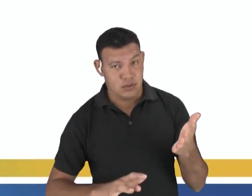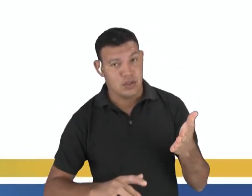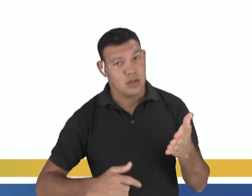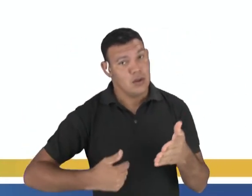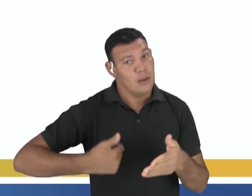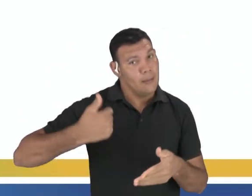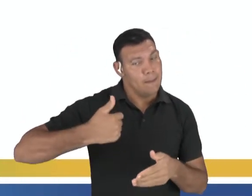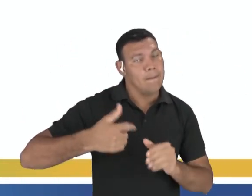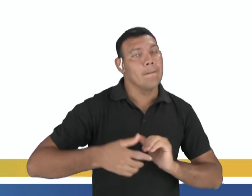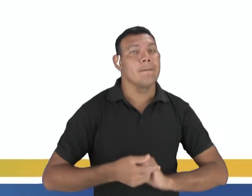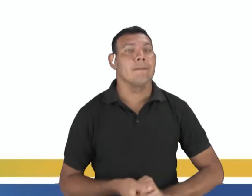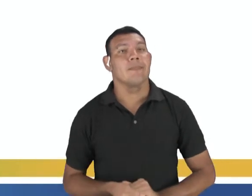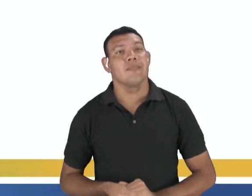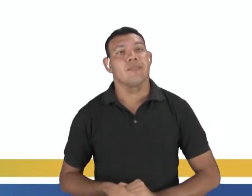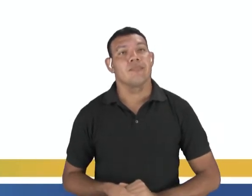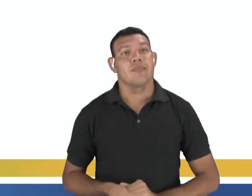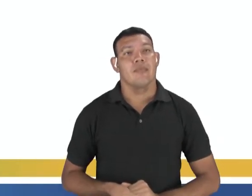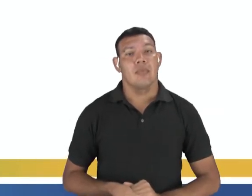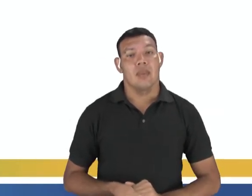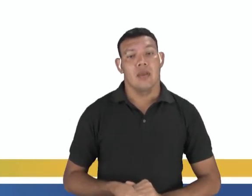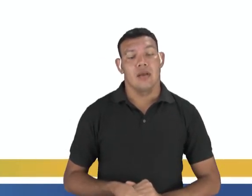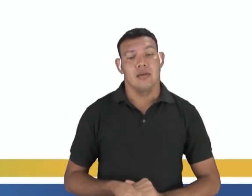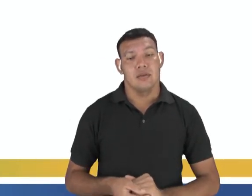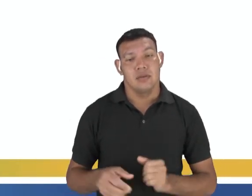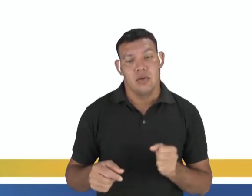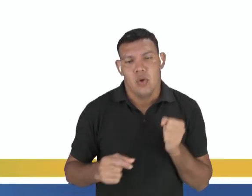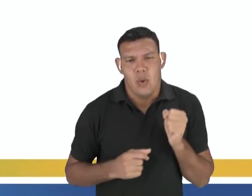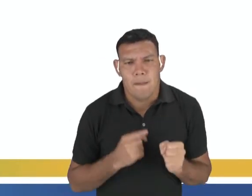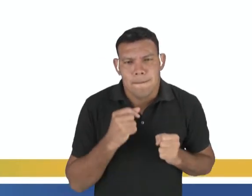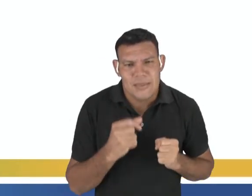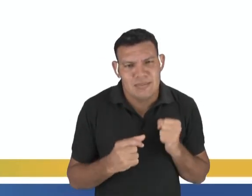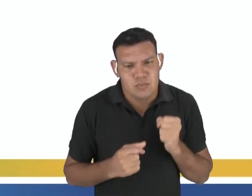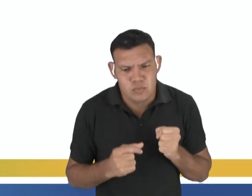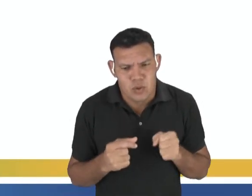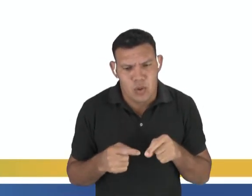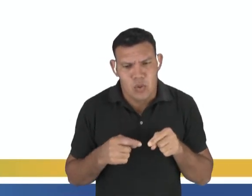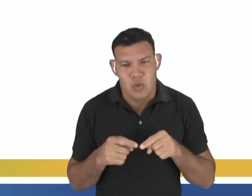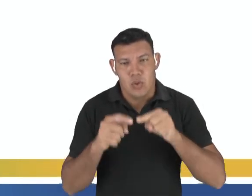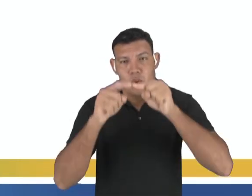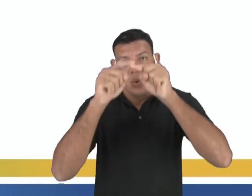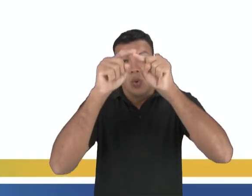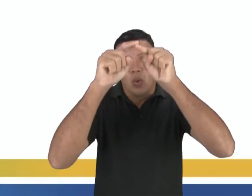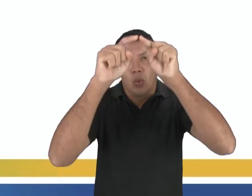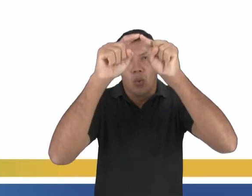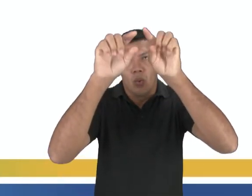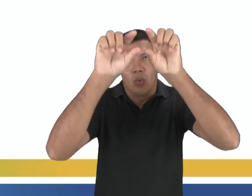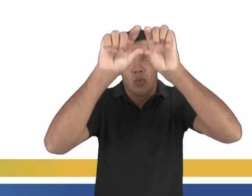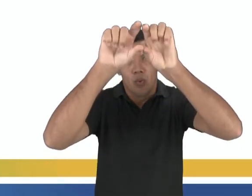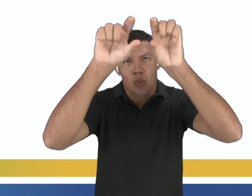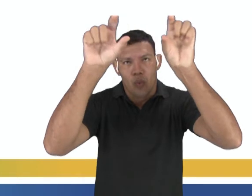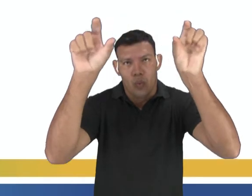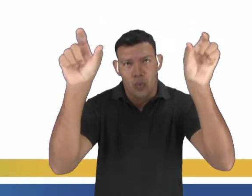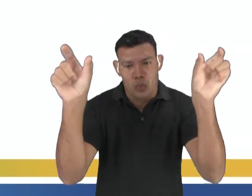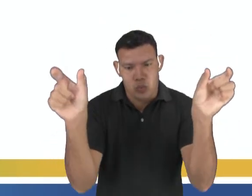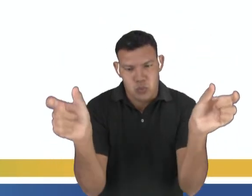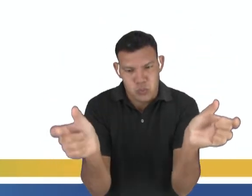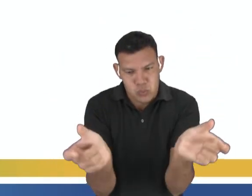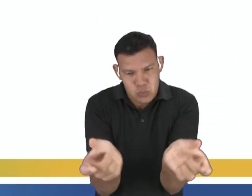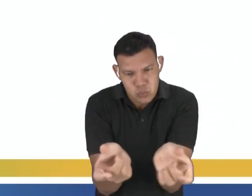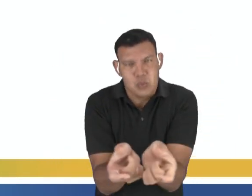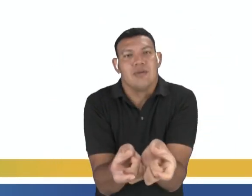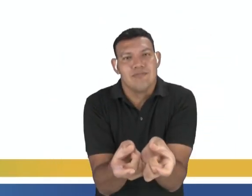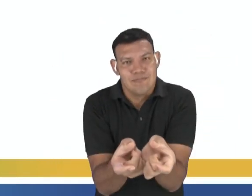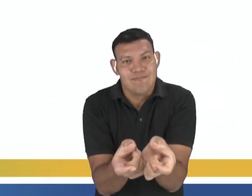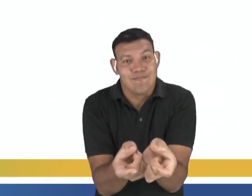1. Uma pista de atletismo tem a forma circular e seu diâmetro mede 80 metros.